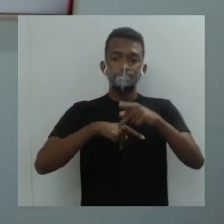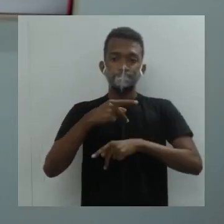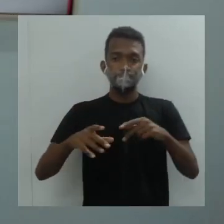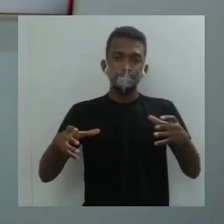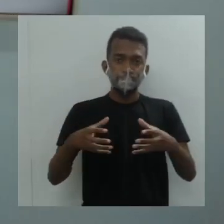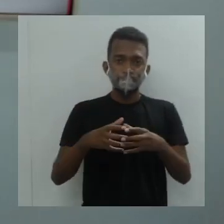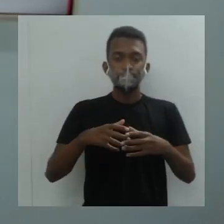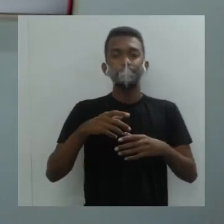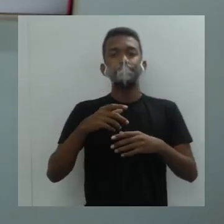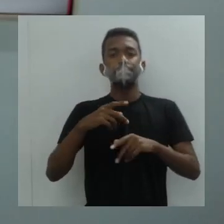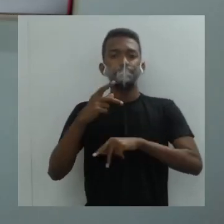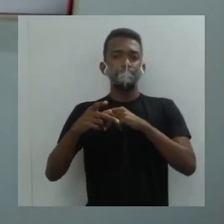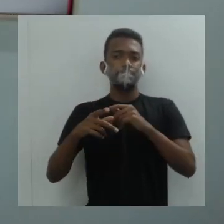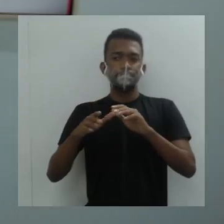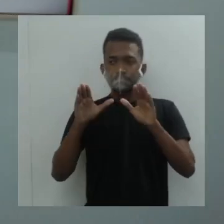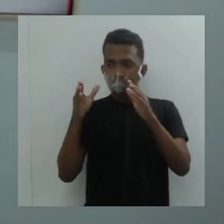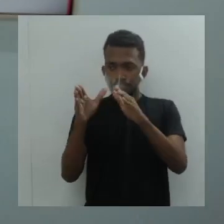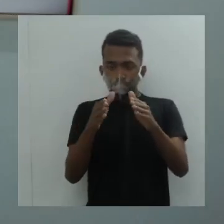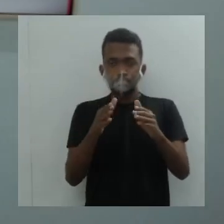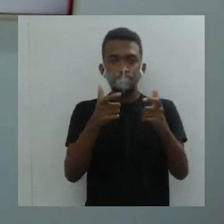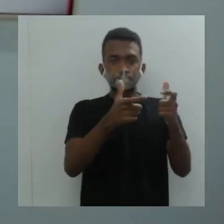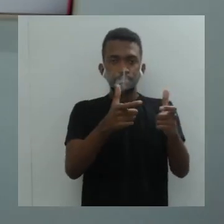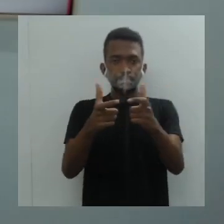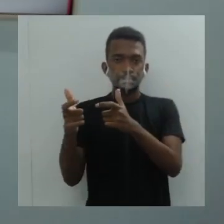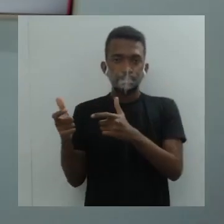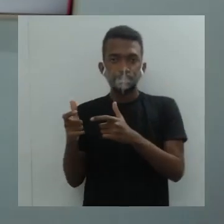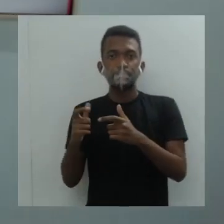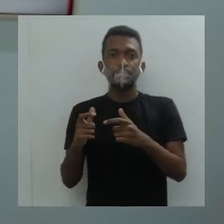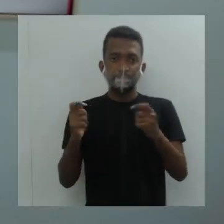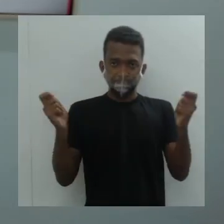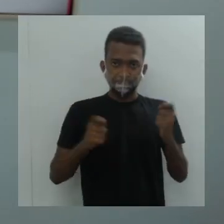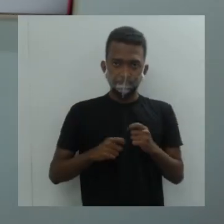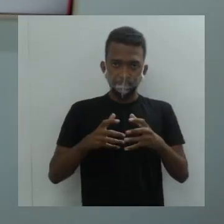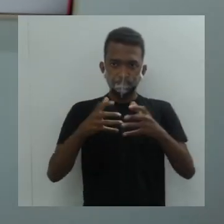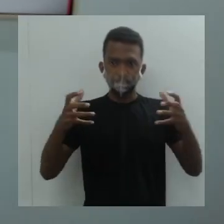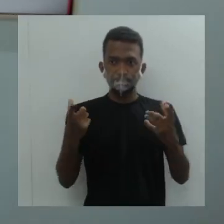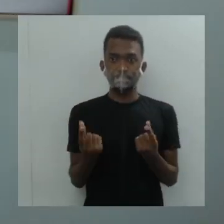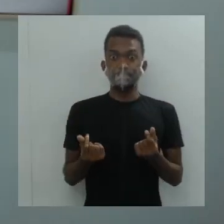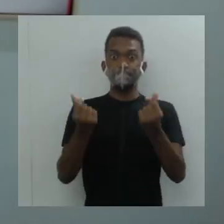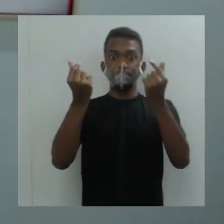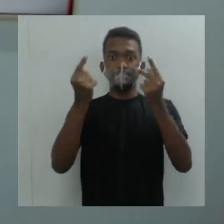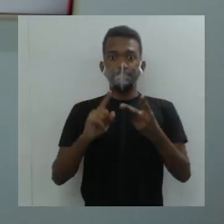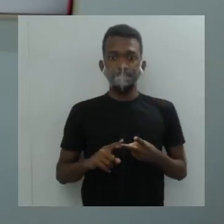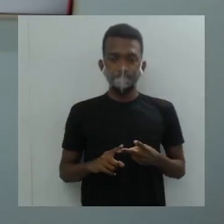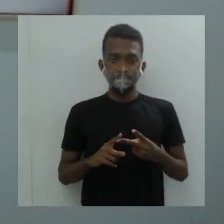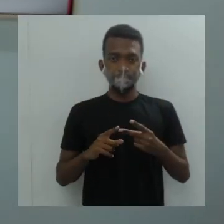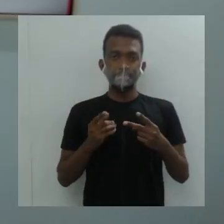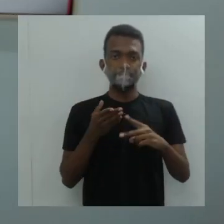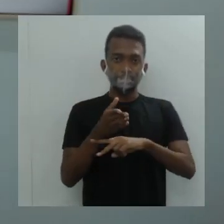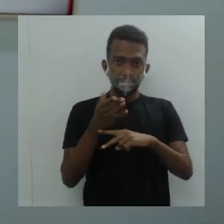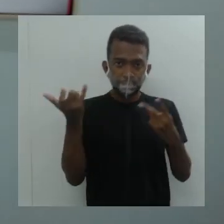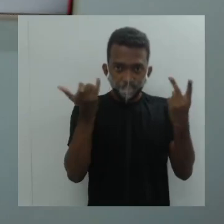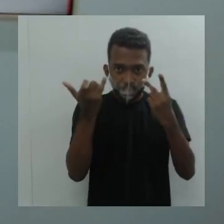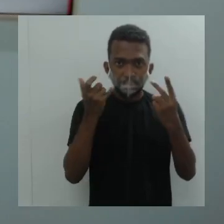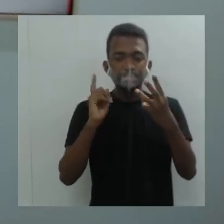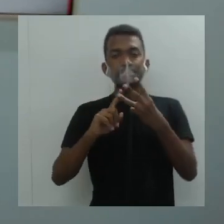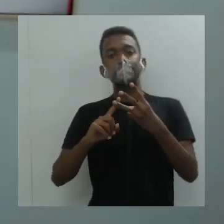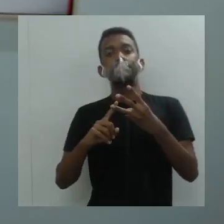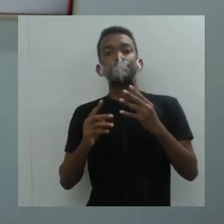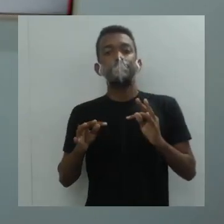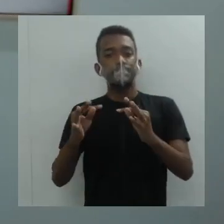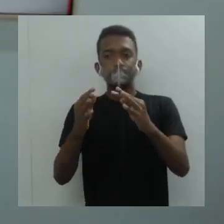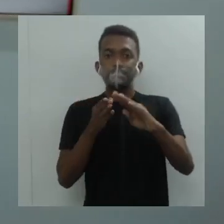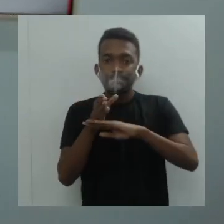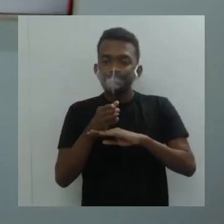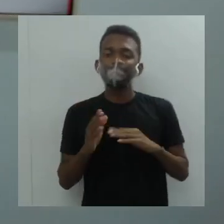determinados lugares, ele permite acesso ao dinheiro, à informação, à tecnologia.